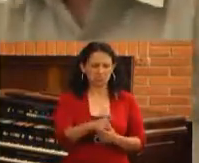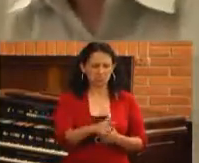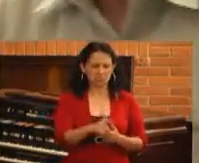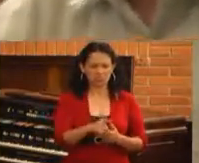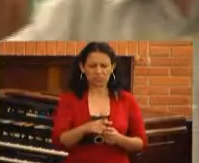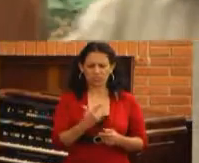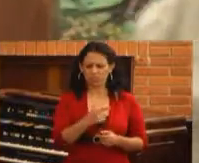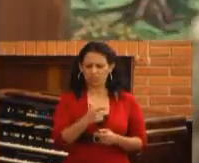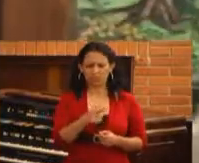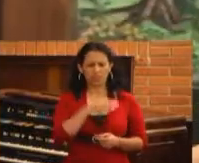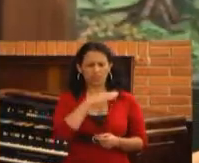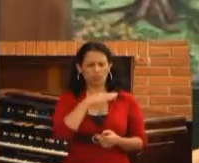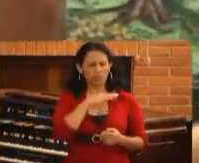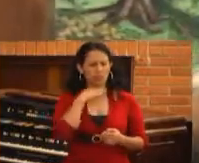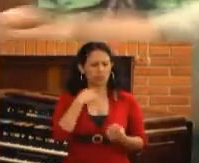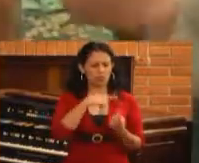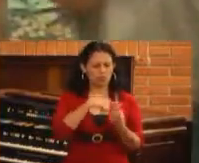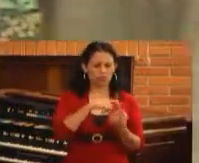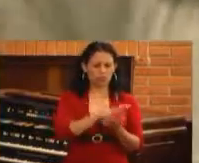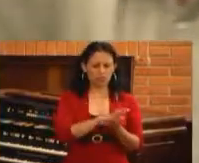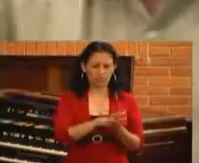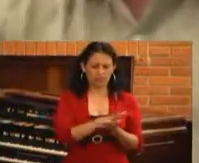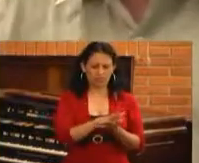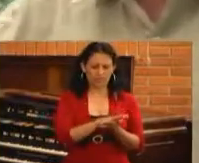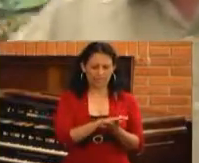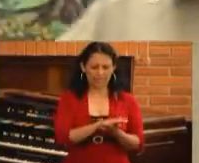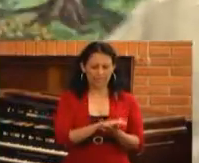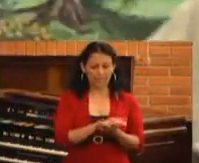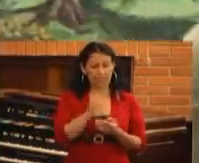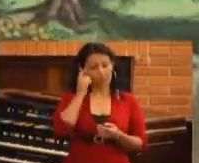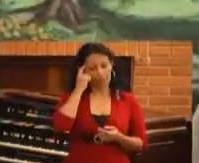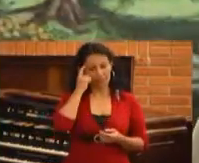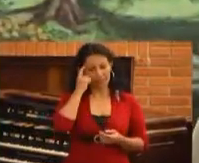uma cruz, é só um He-Man.